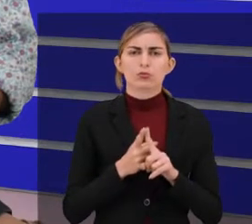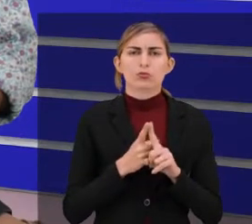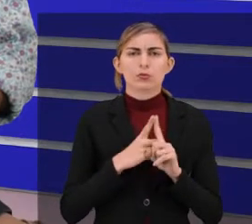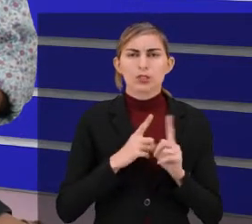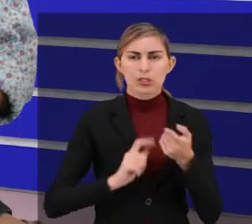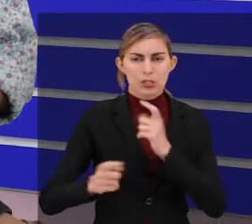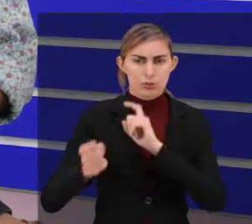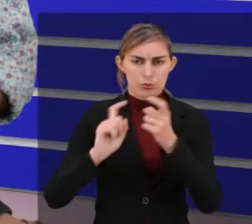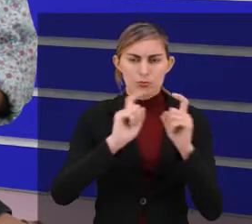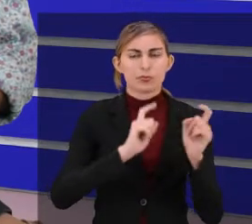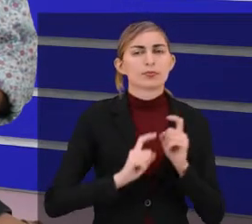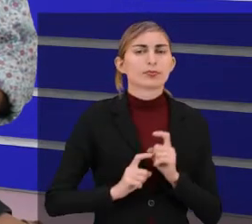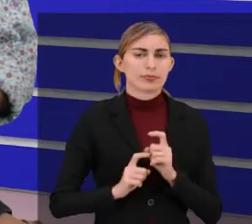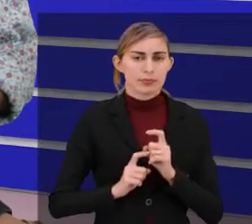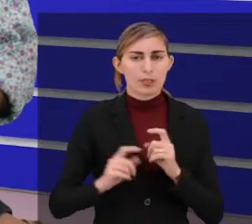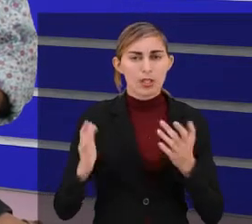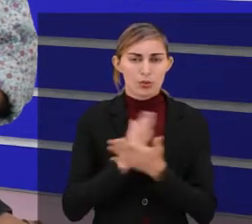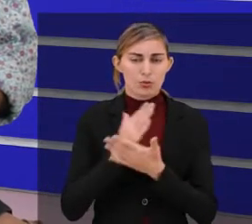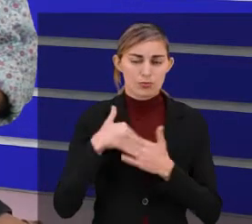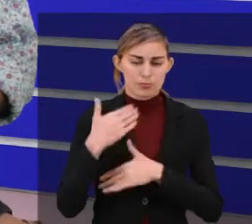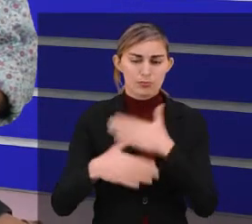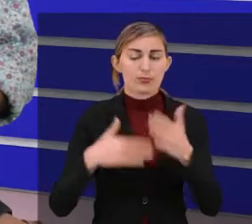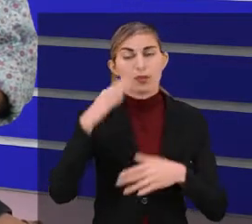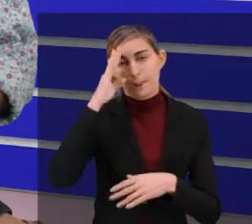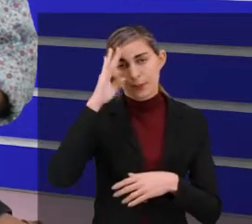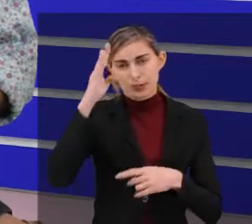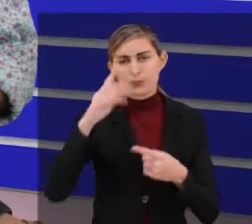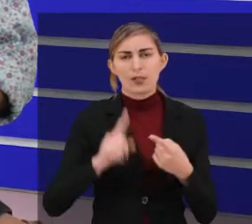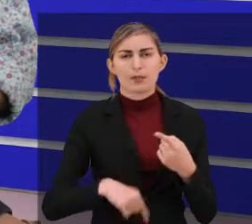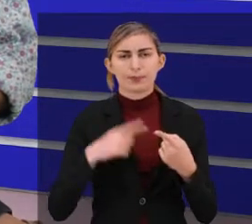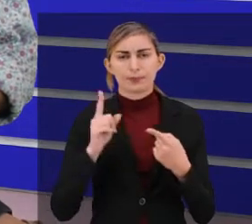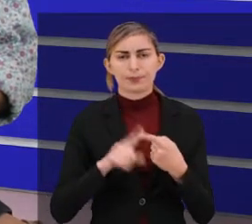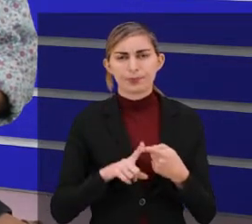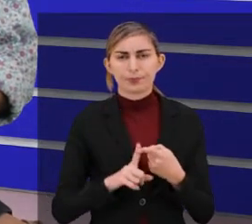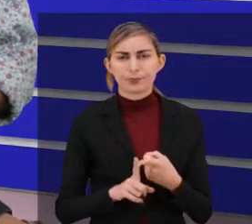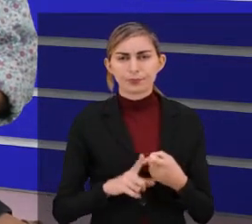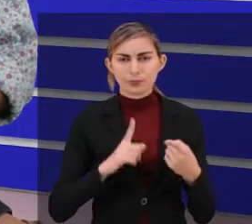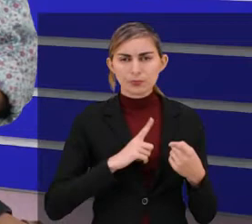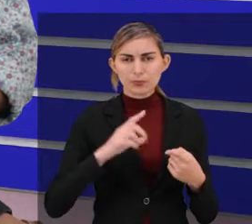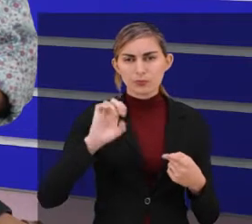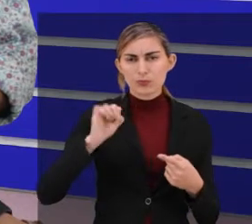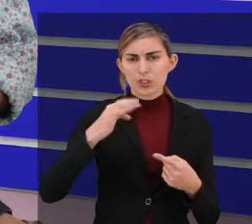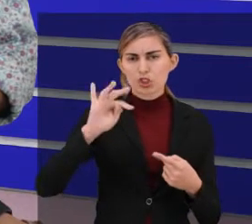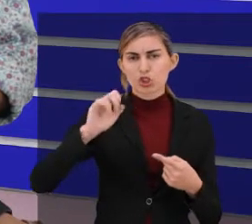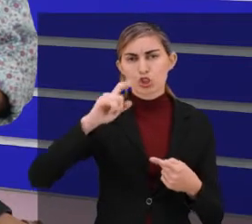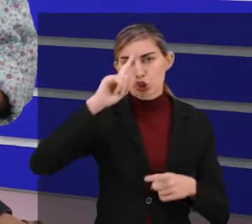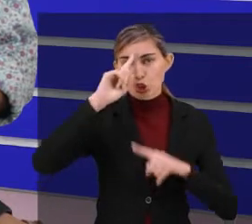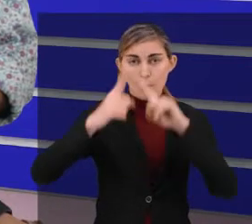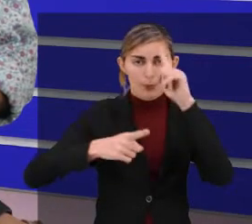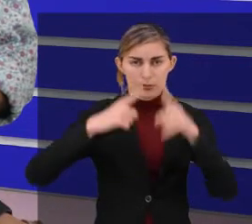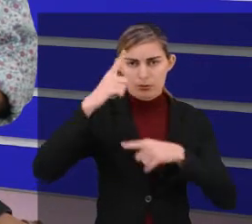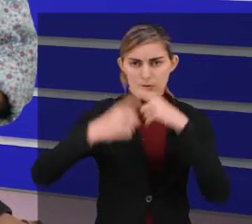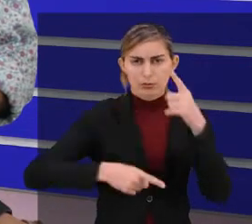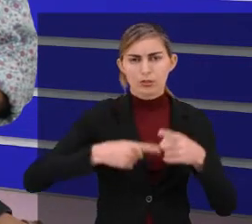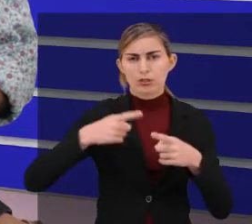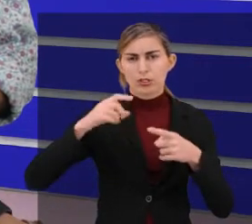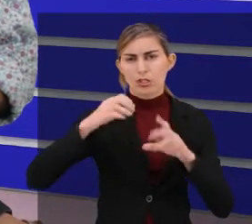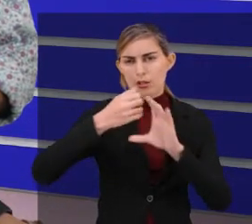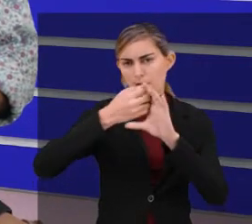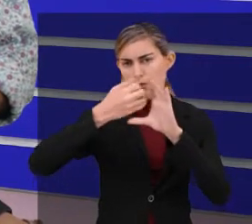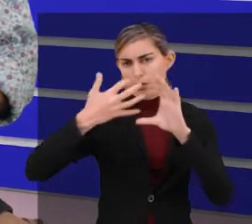aqui nós vamos desenvolver alguns, os principais. Temos os estilos dominantes, que